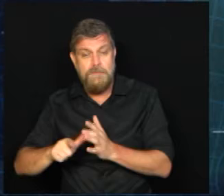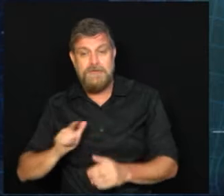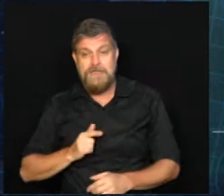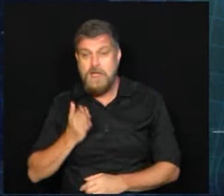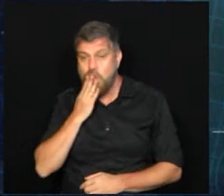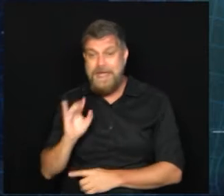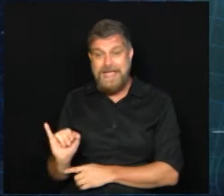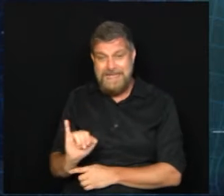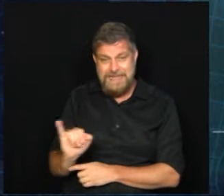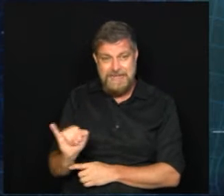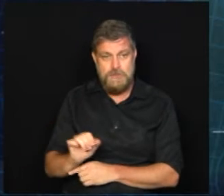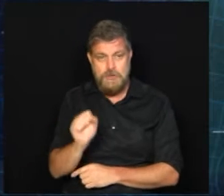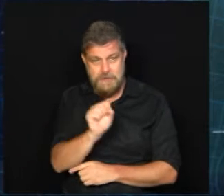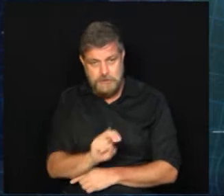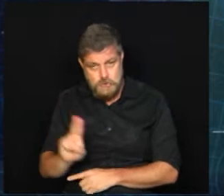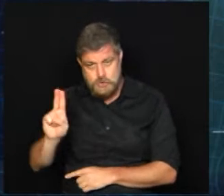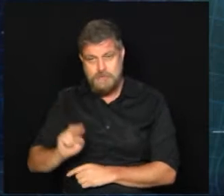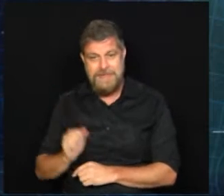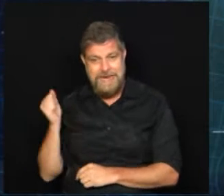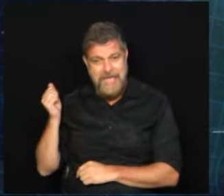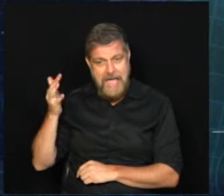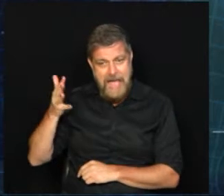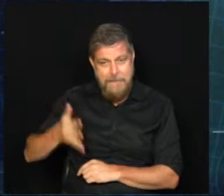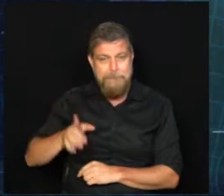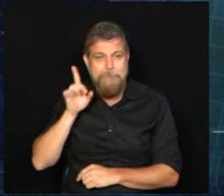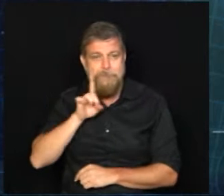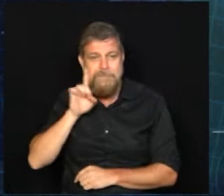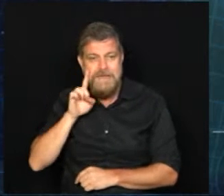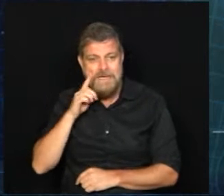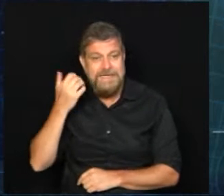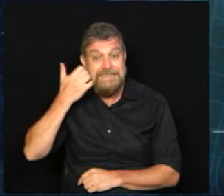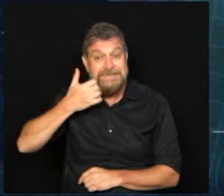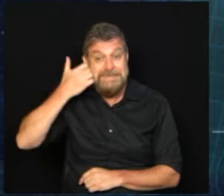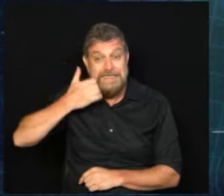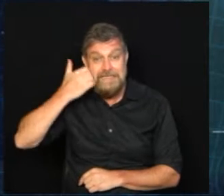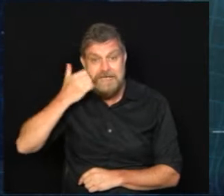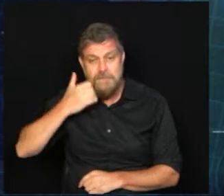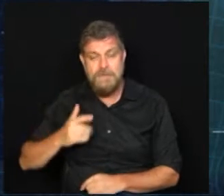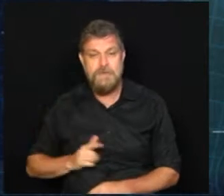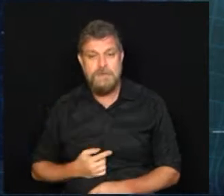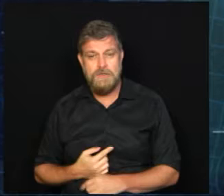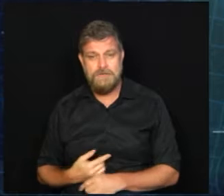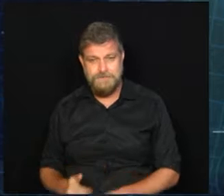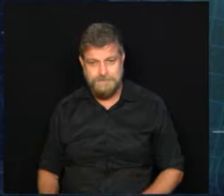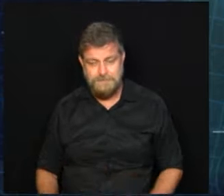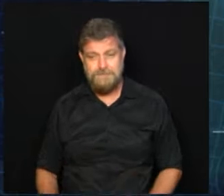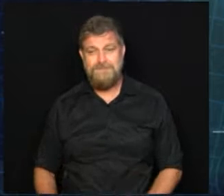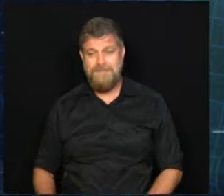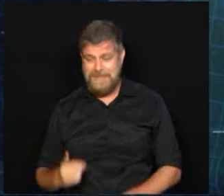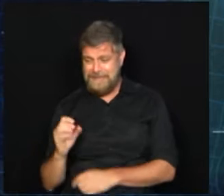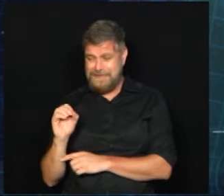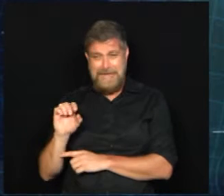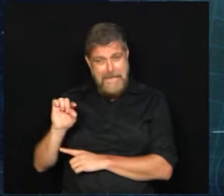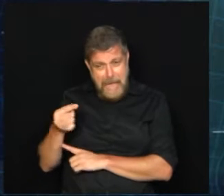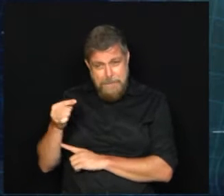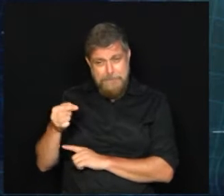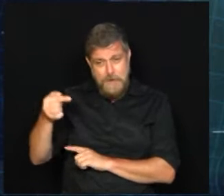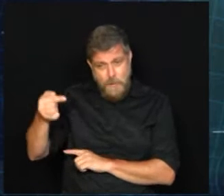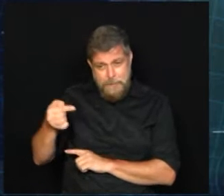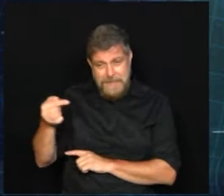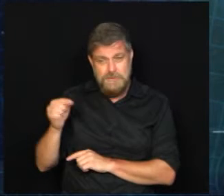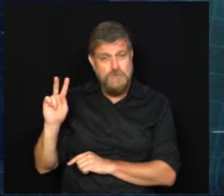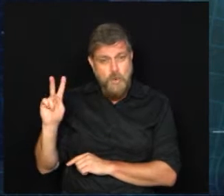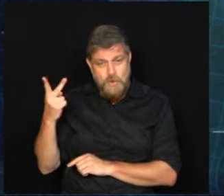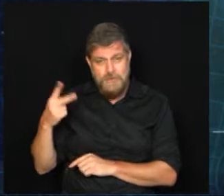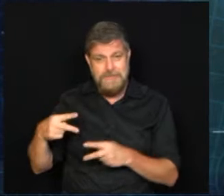aparece Indaiatuba Sumaré americana Santa Bárbara d'Oeste únicas cidades que tem menos de 10 Mil casos